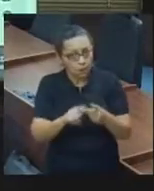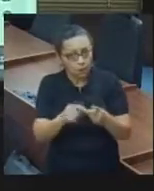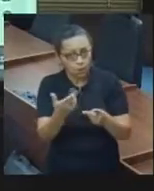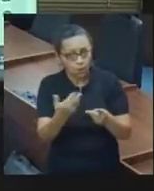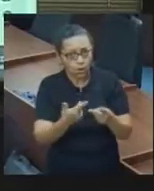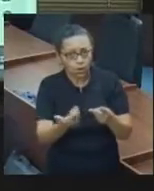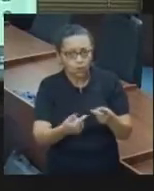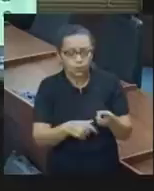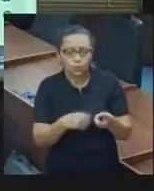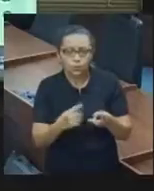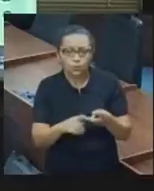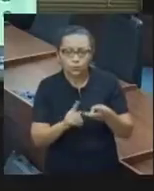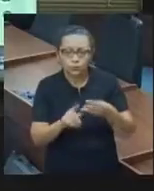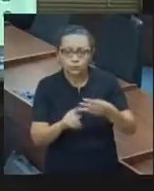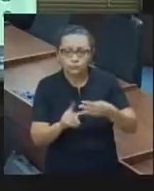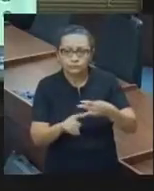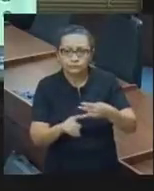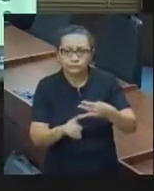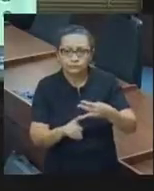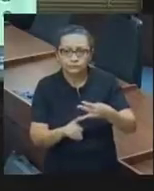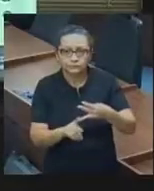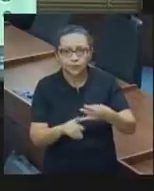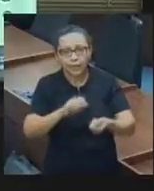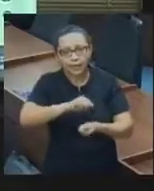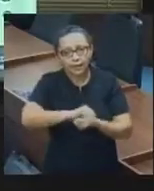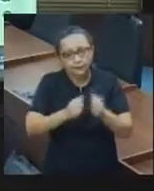e o terceiro que a adaptação razoável